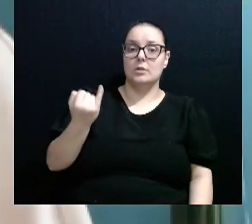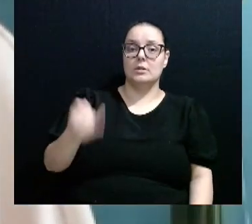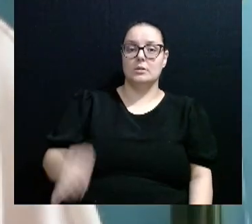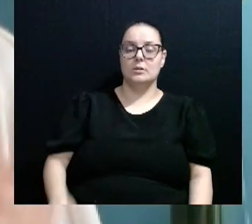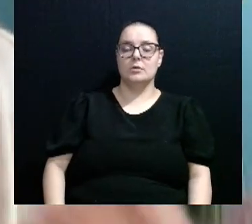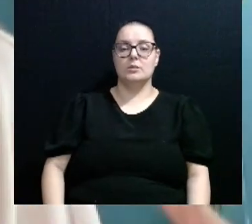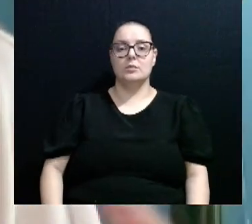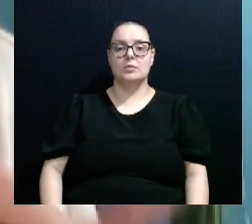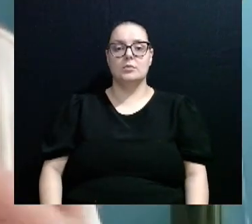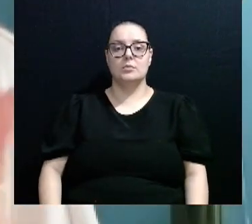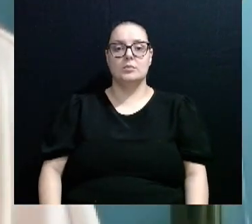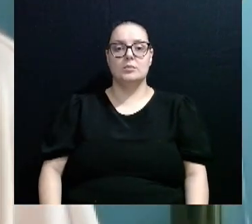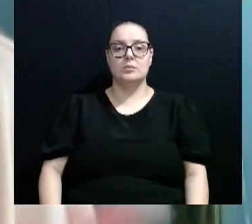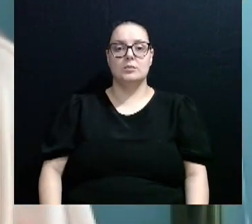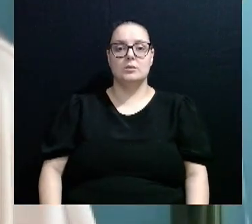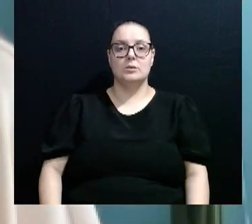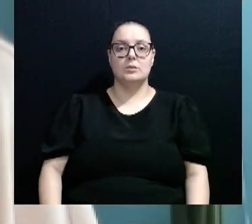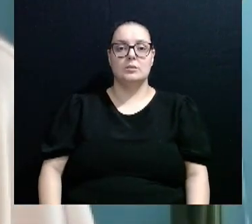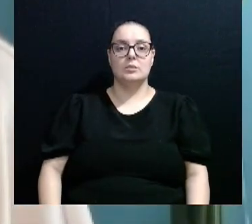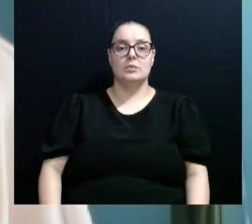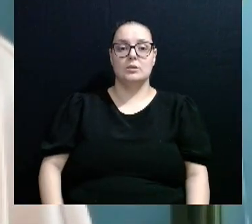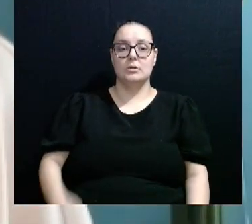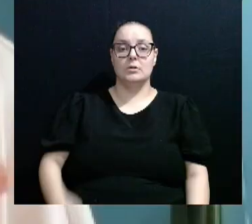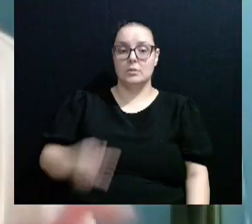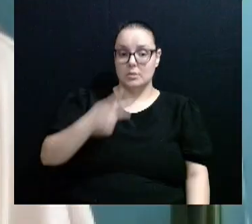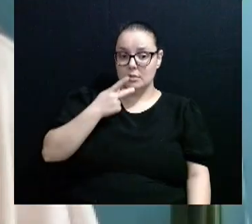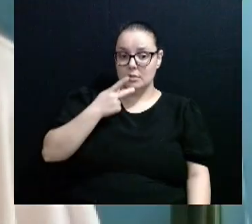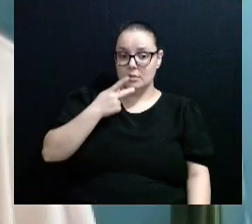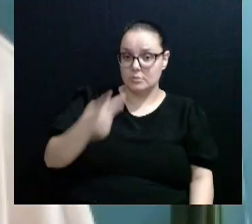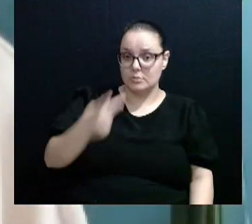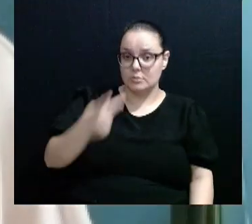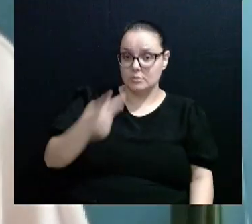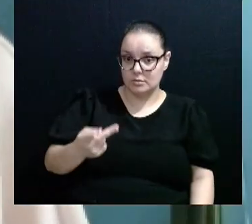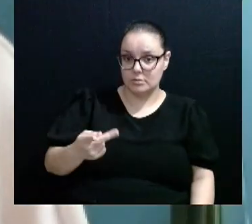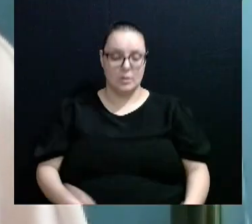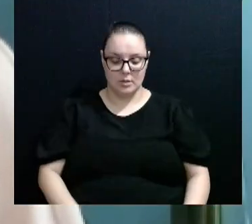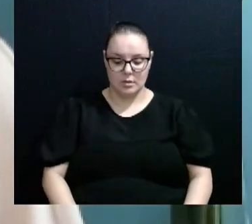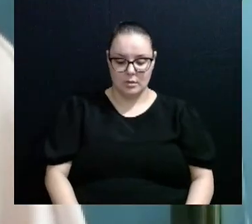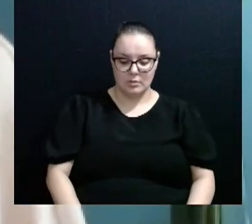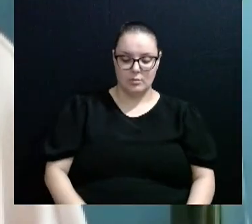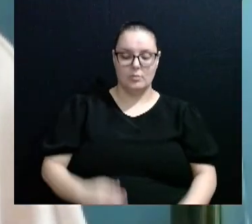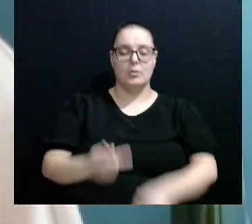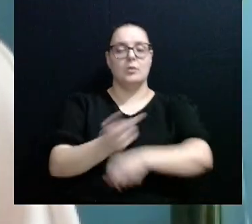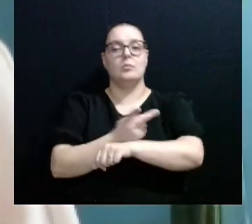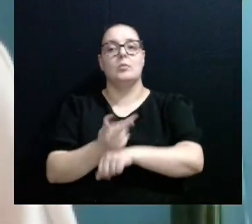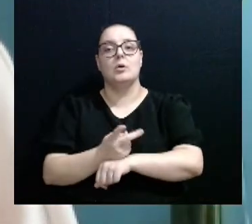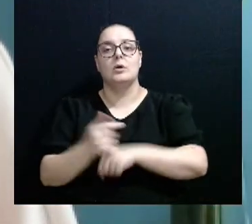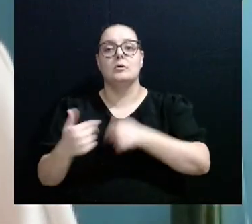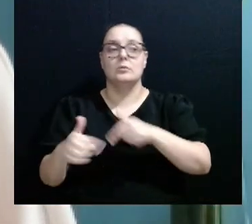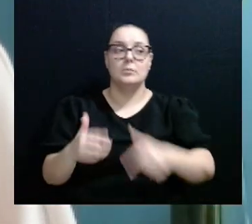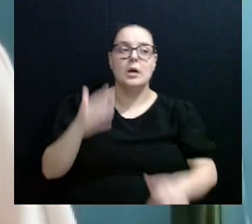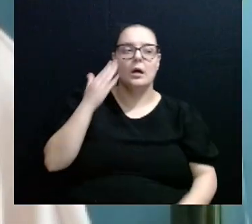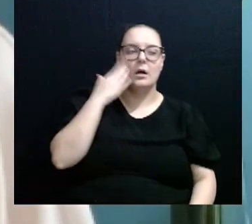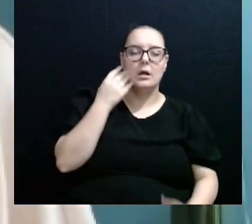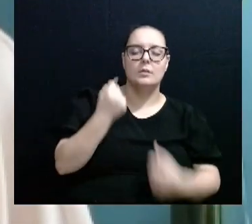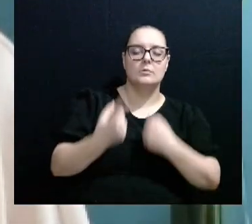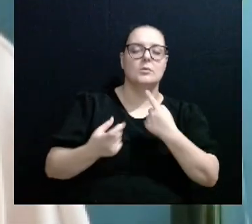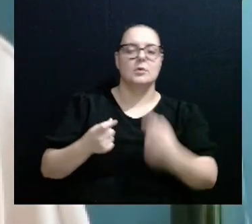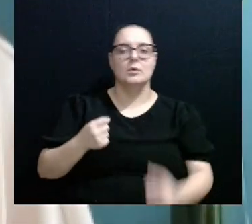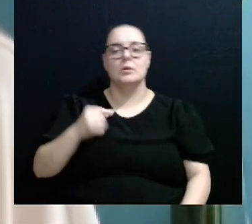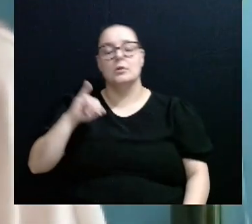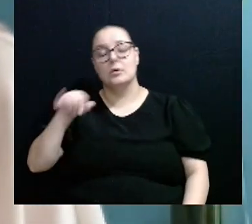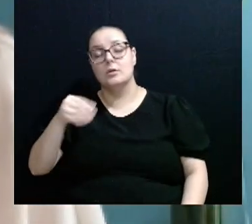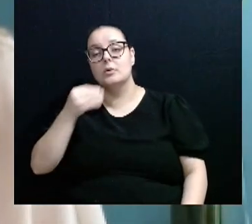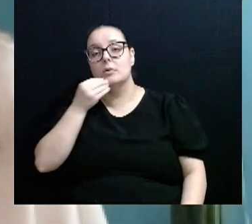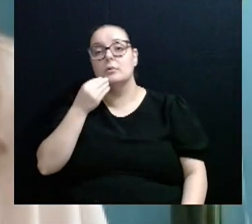E dizer, né, falar para as pessoas, estou procurando emprego, se você sabe de alguma oportunidade, e